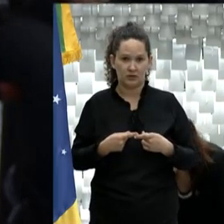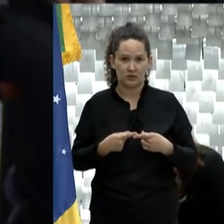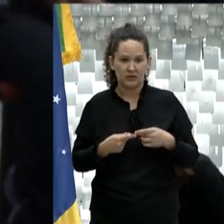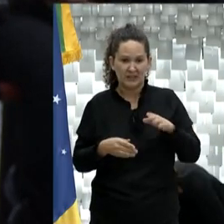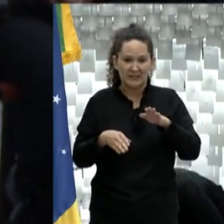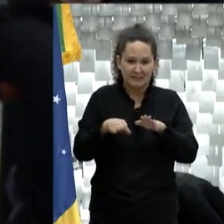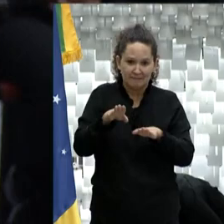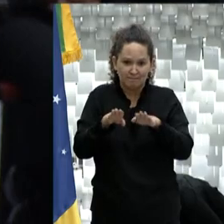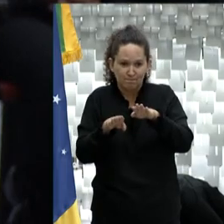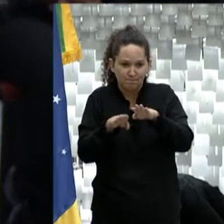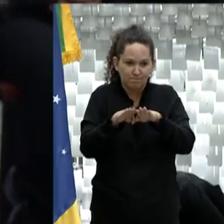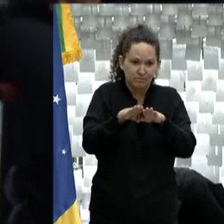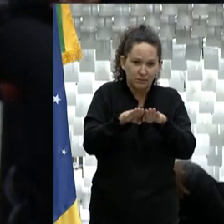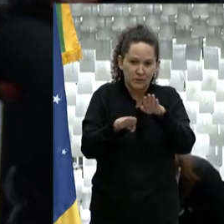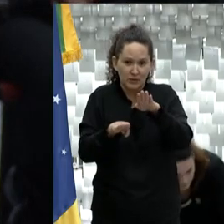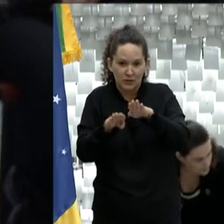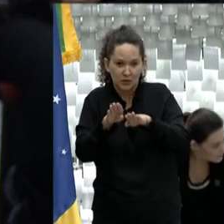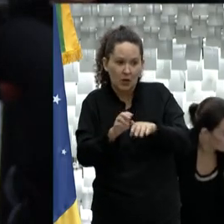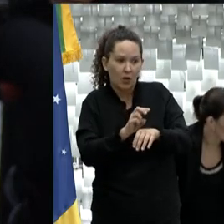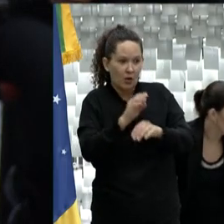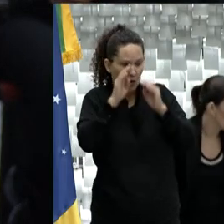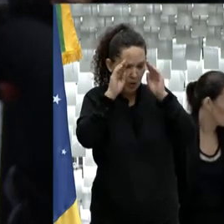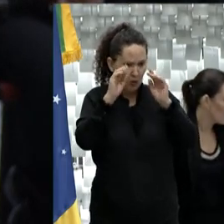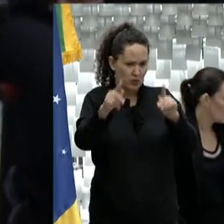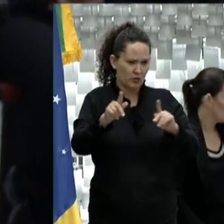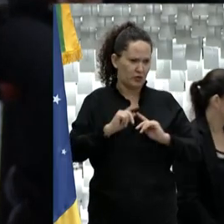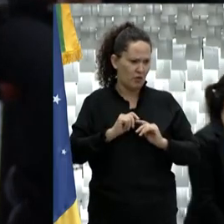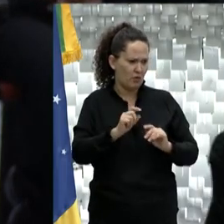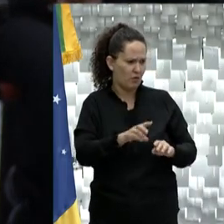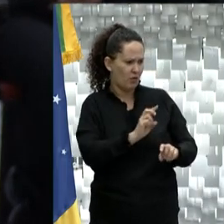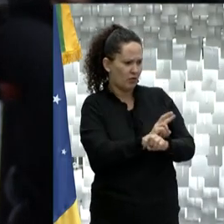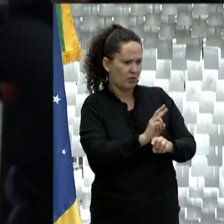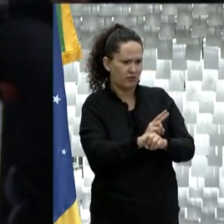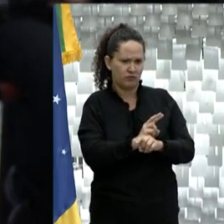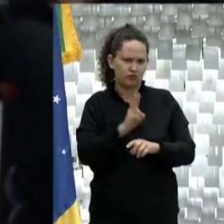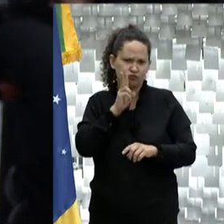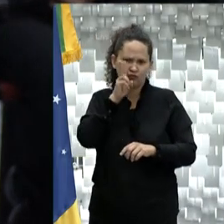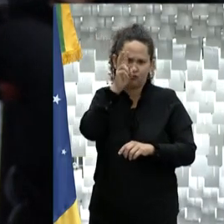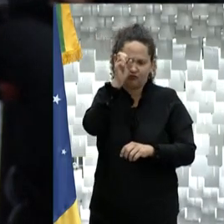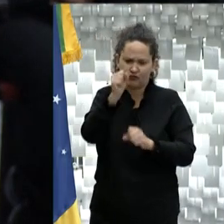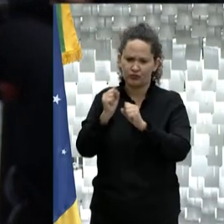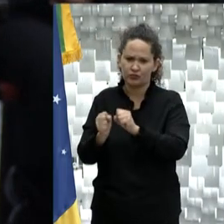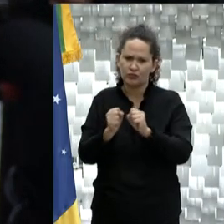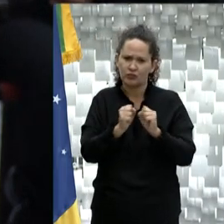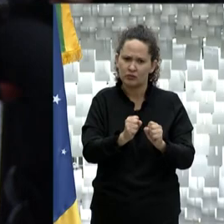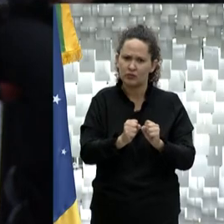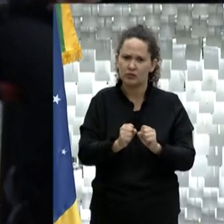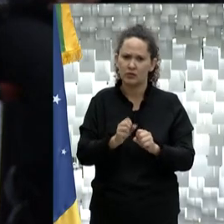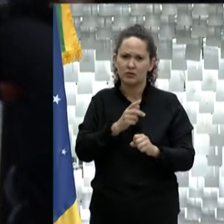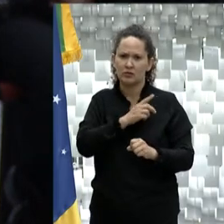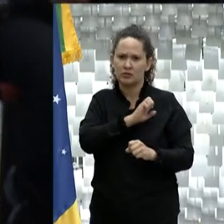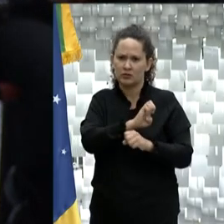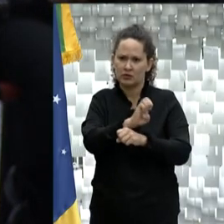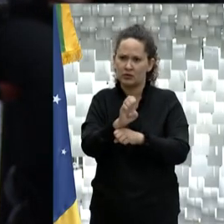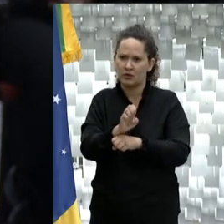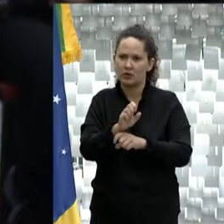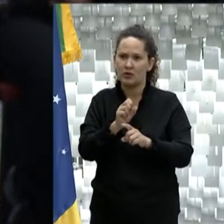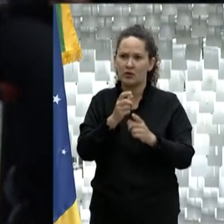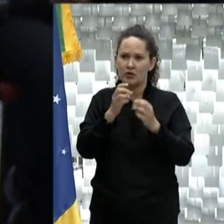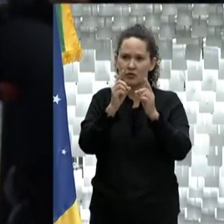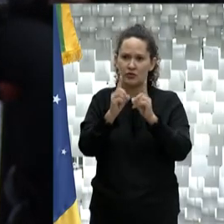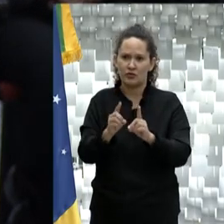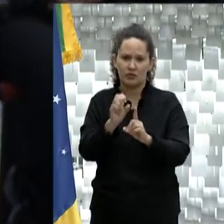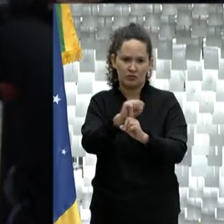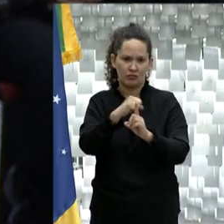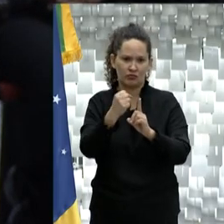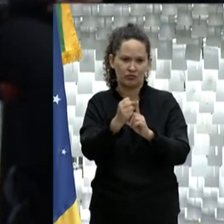desequilíbrio no pêndulo entre acusação e defesa, entre a força opressora do Estado e o direito do cidadão de se defender.